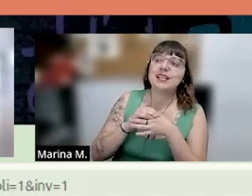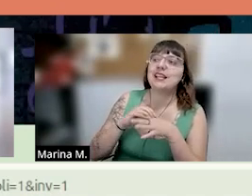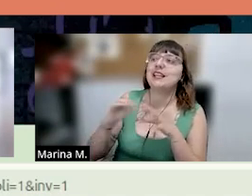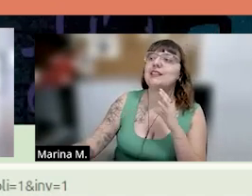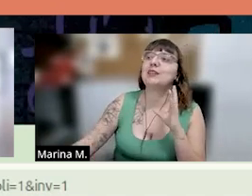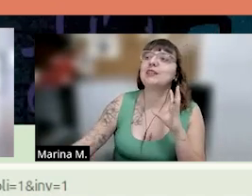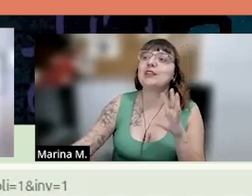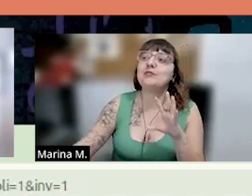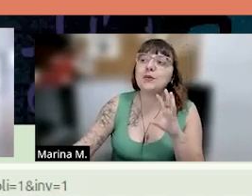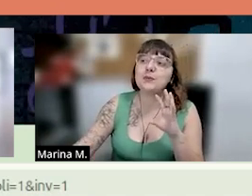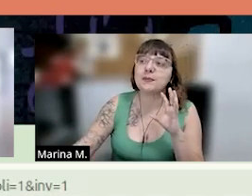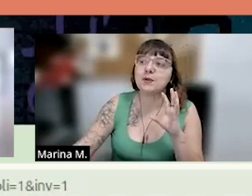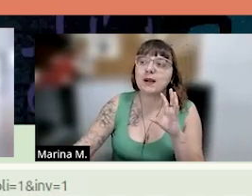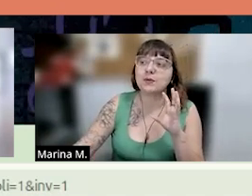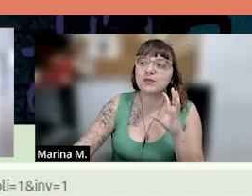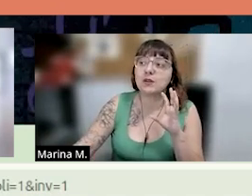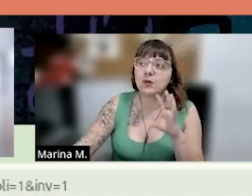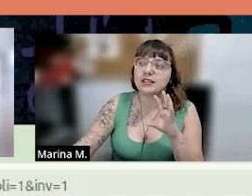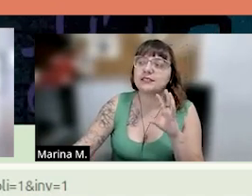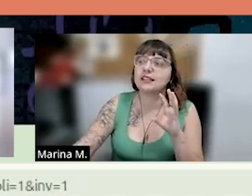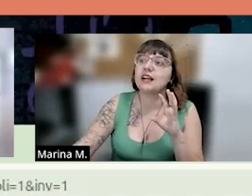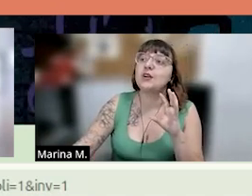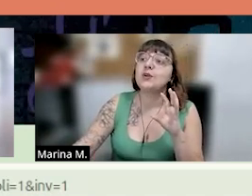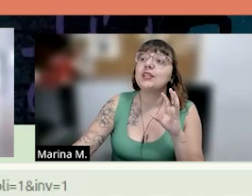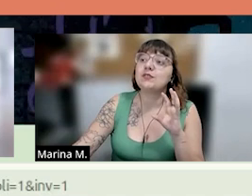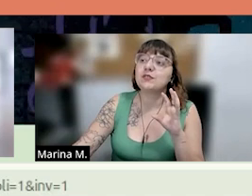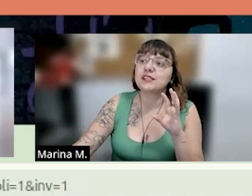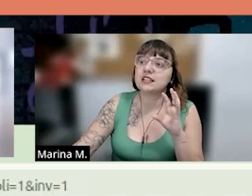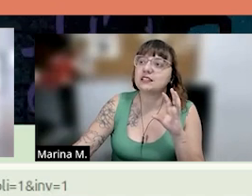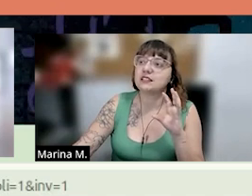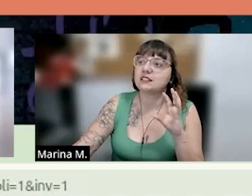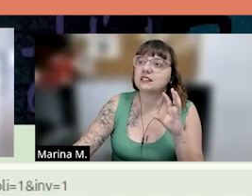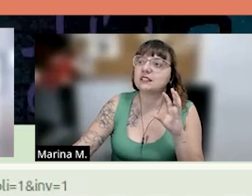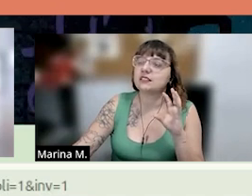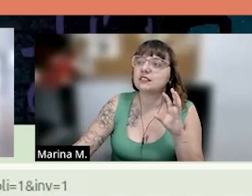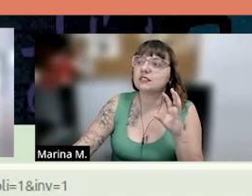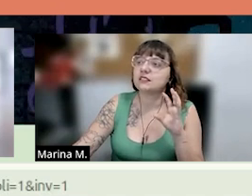da BD. Então, eu não vou me preocupar com isso agora, tá? O que que eu vou fazer?